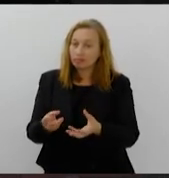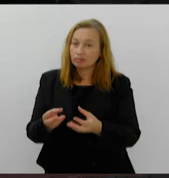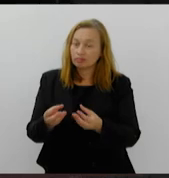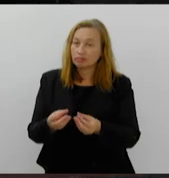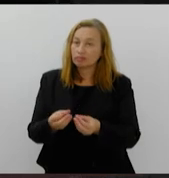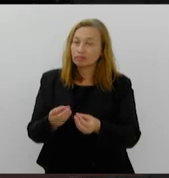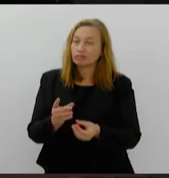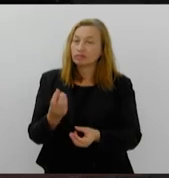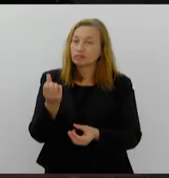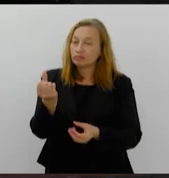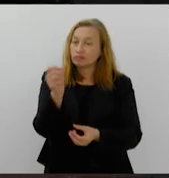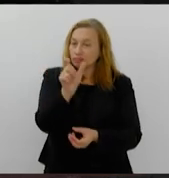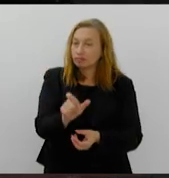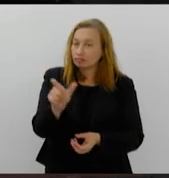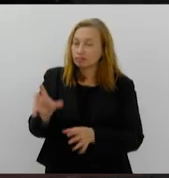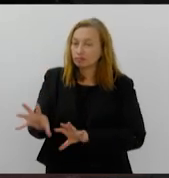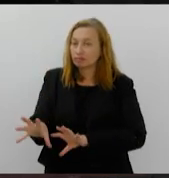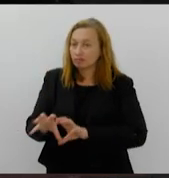com vírus HIV.